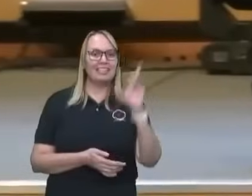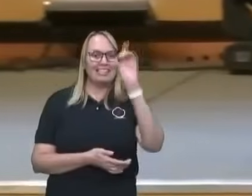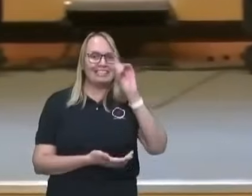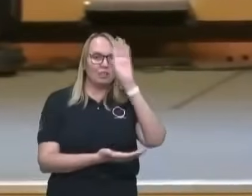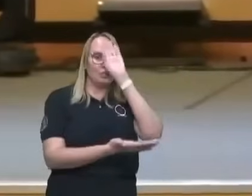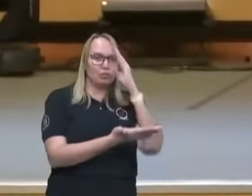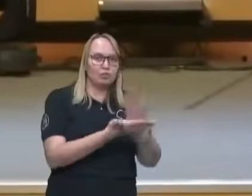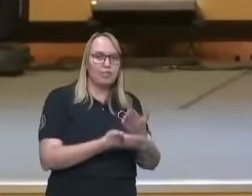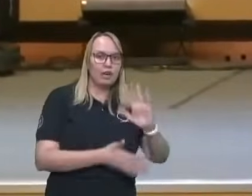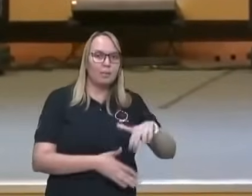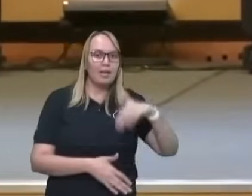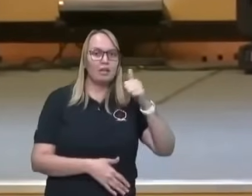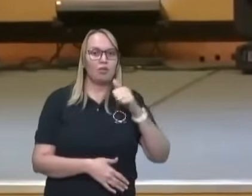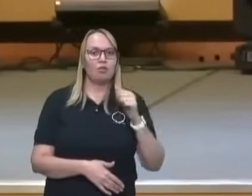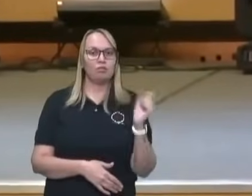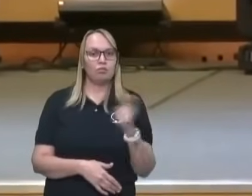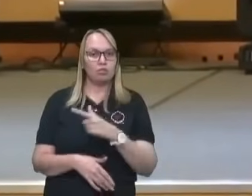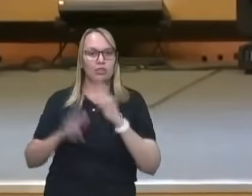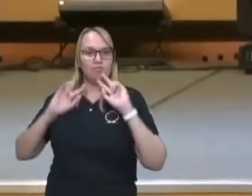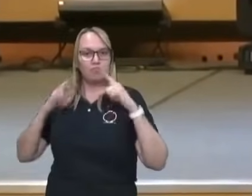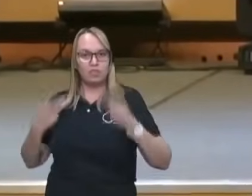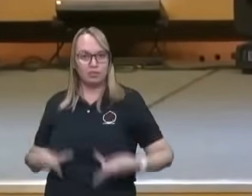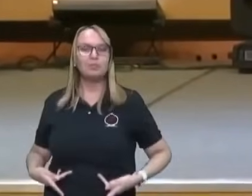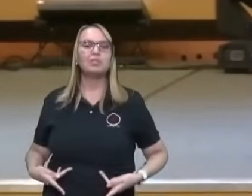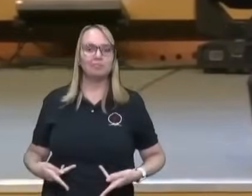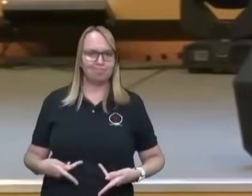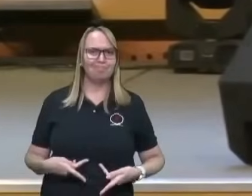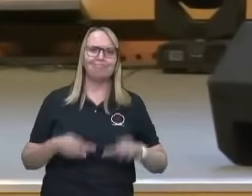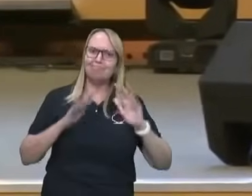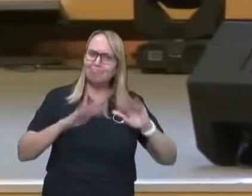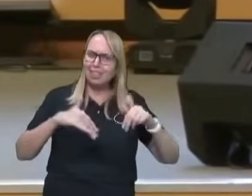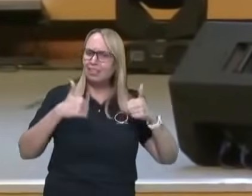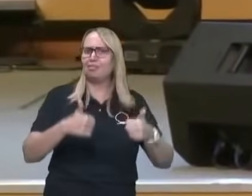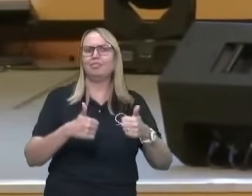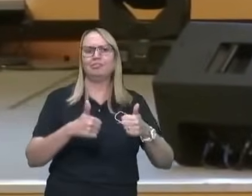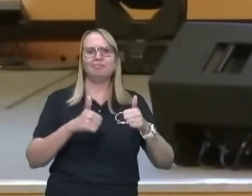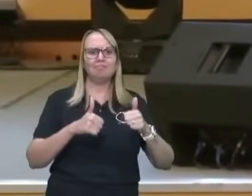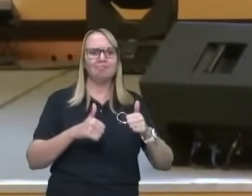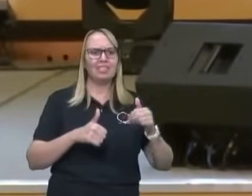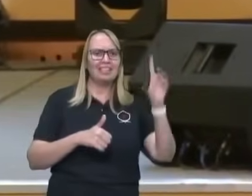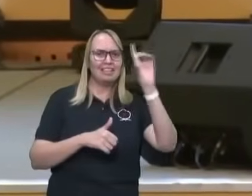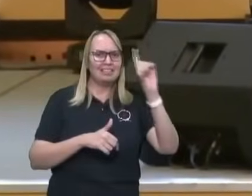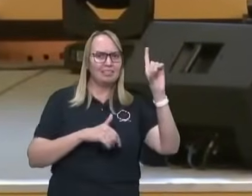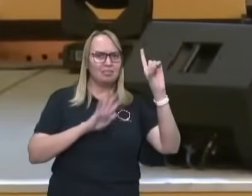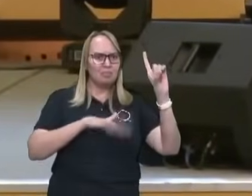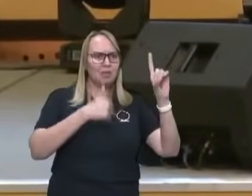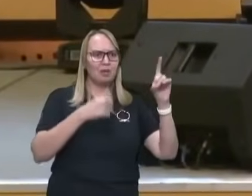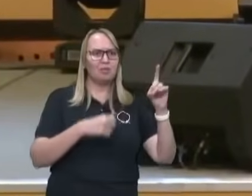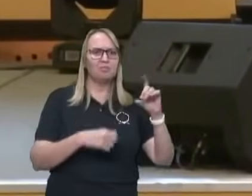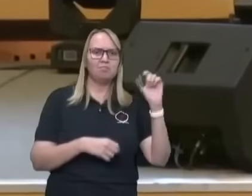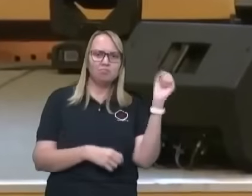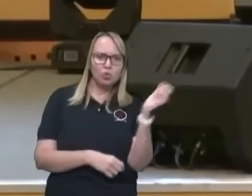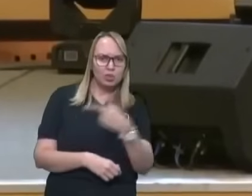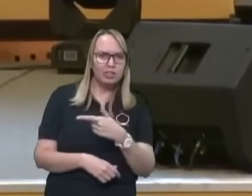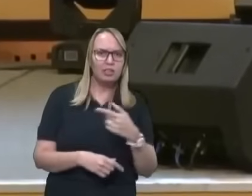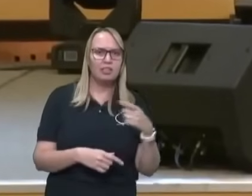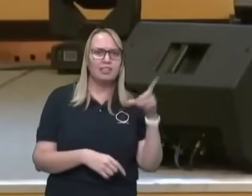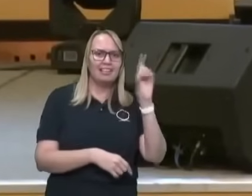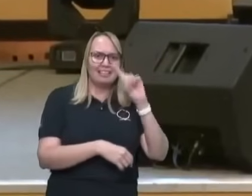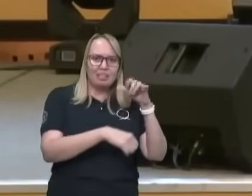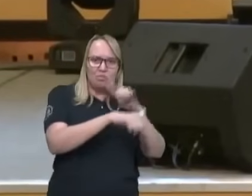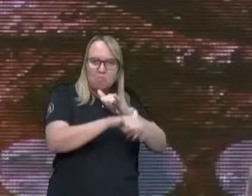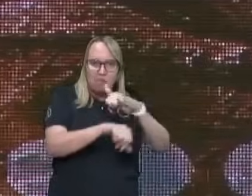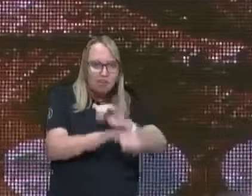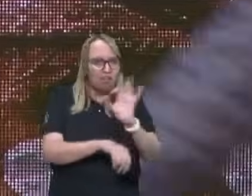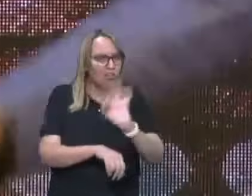que confiar no homem. É melhor. É muito melhor, porque Deus não engana ninguém, Deus não erra